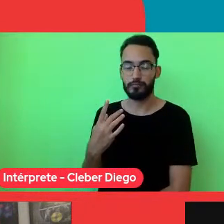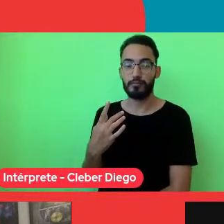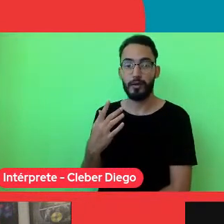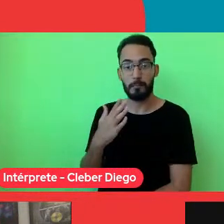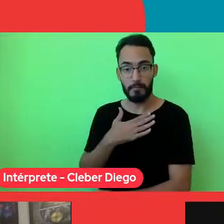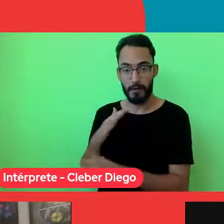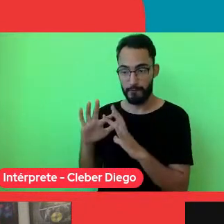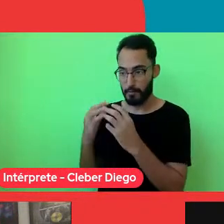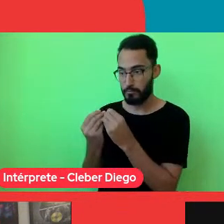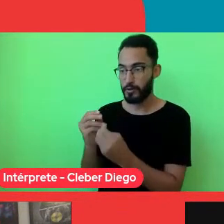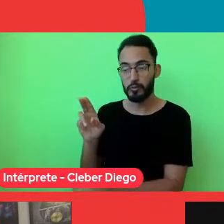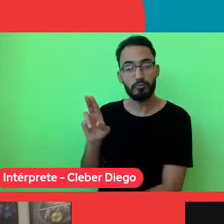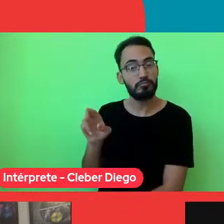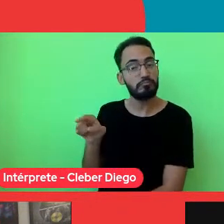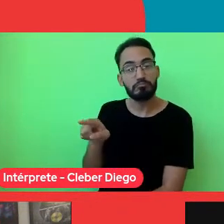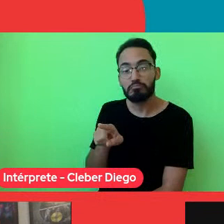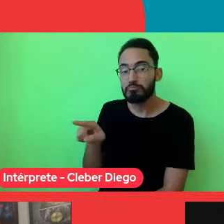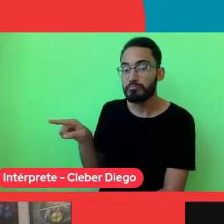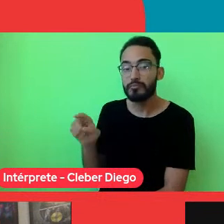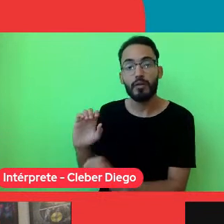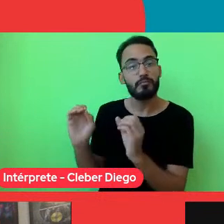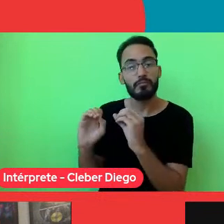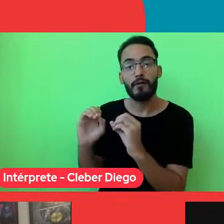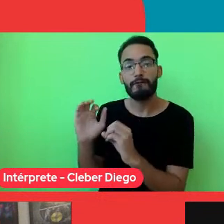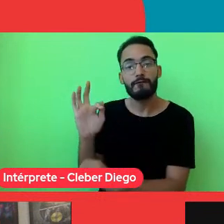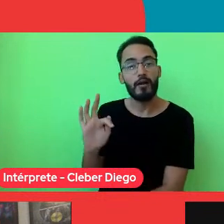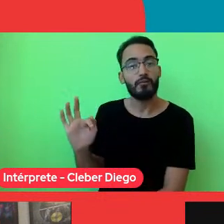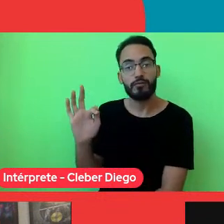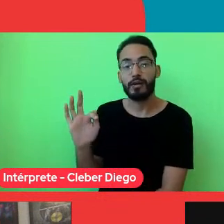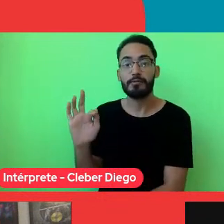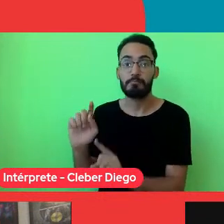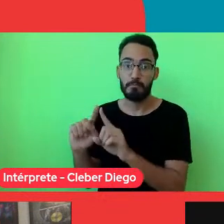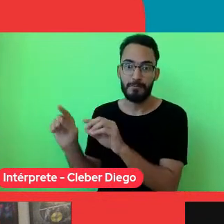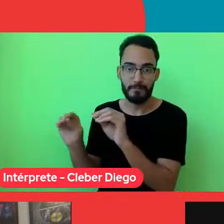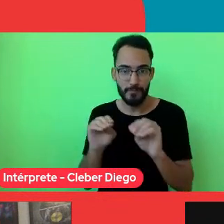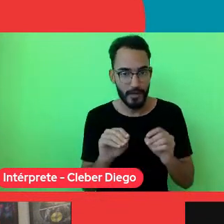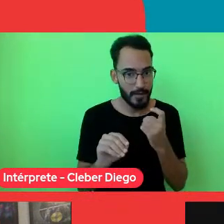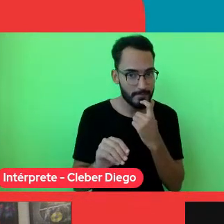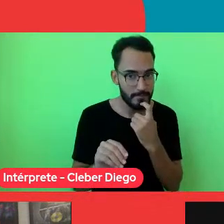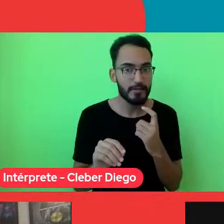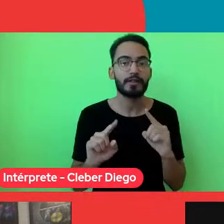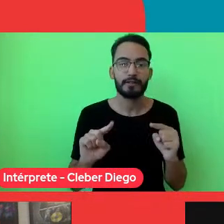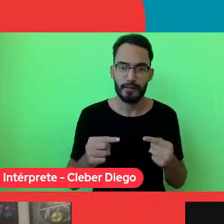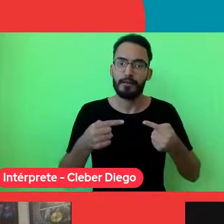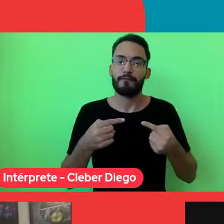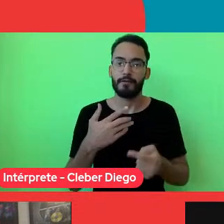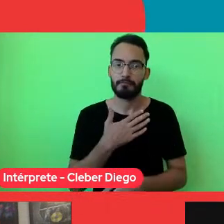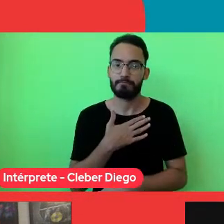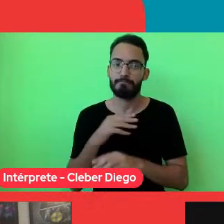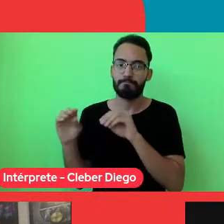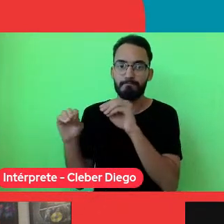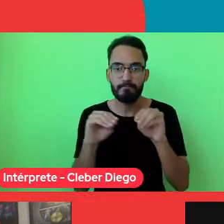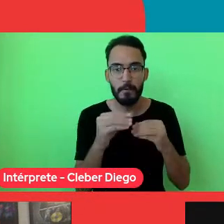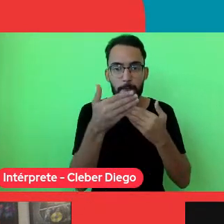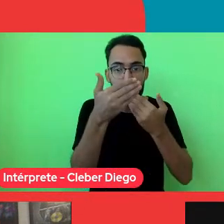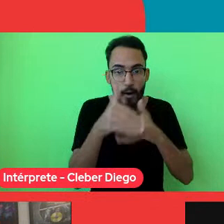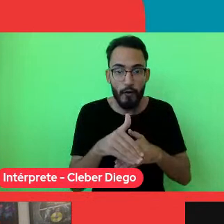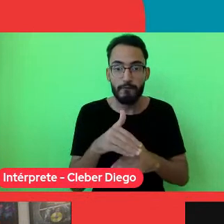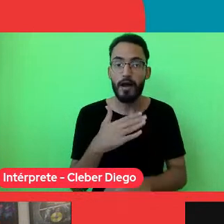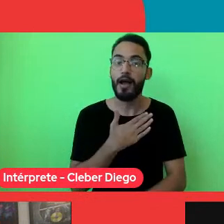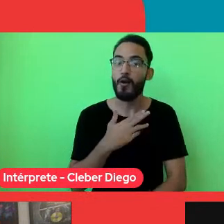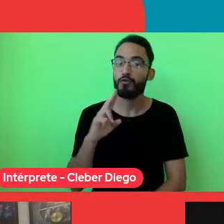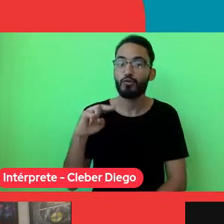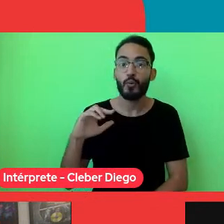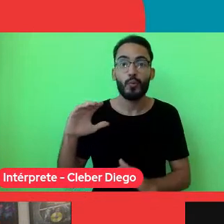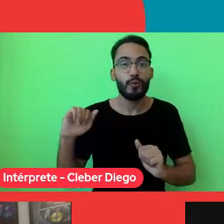consegui. E depois, quando eu vim para Campinas, também foi um desafio, porque eu vim aqui, fiz uma prova, eu nunca tinha vindo nessa